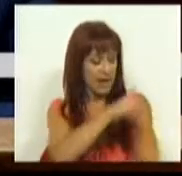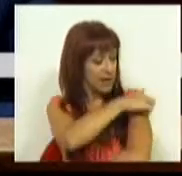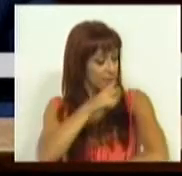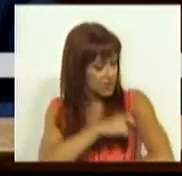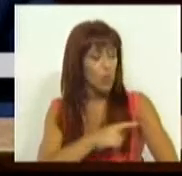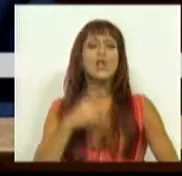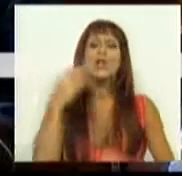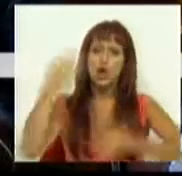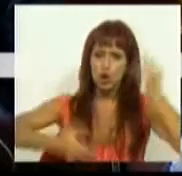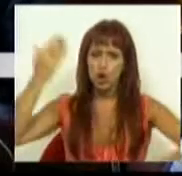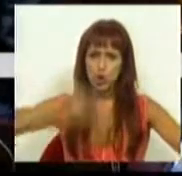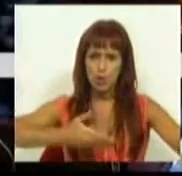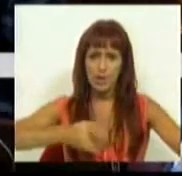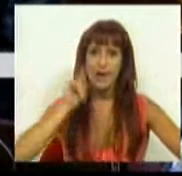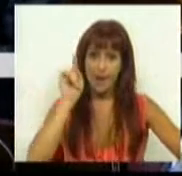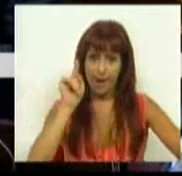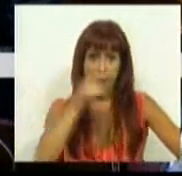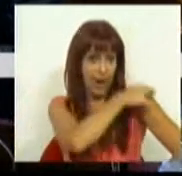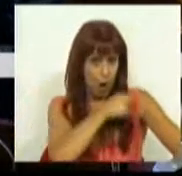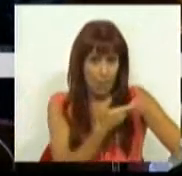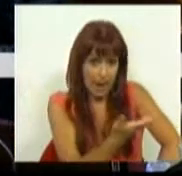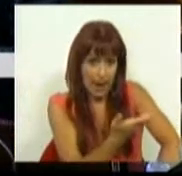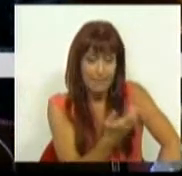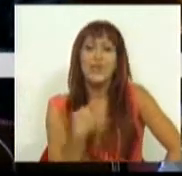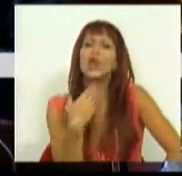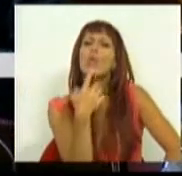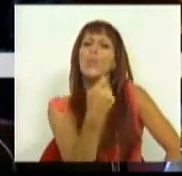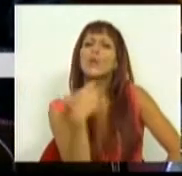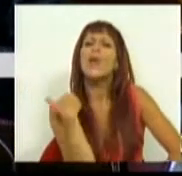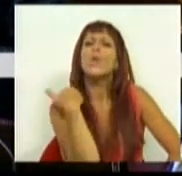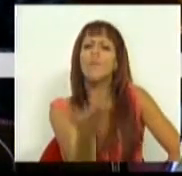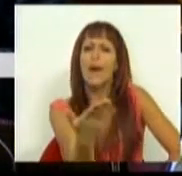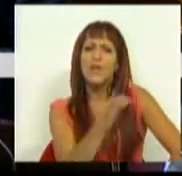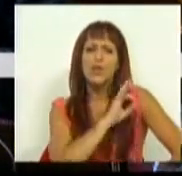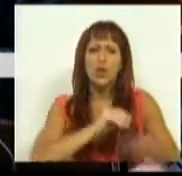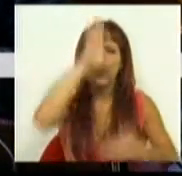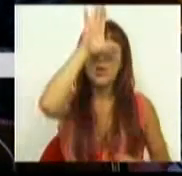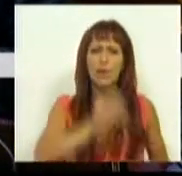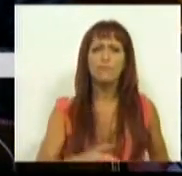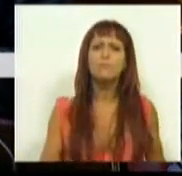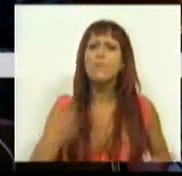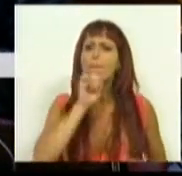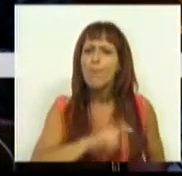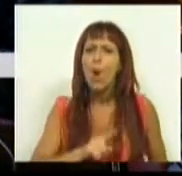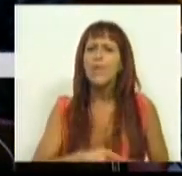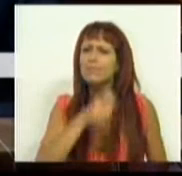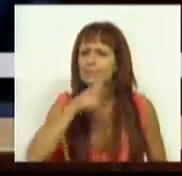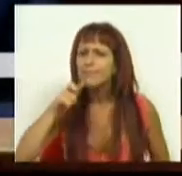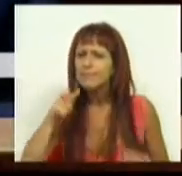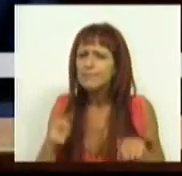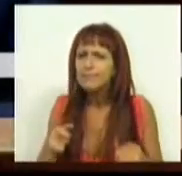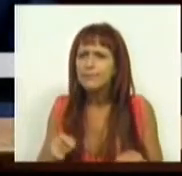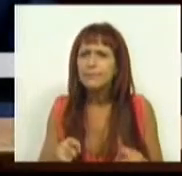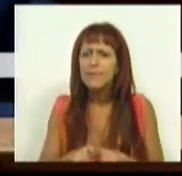da justiça, é nesse nome que eu lhe deixo esta questão. O Sr. Secretário de Estado pode comprometer-se